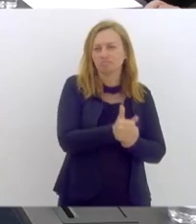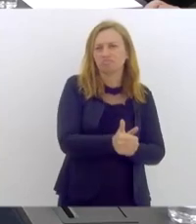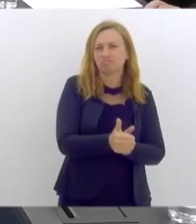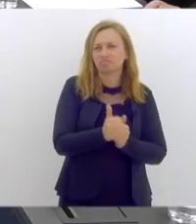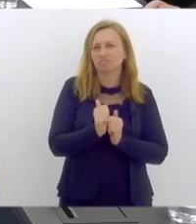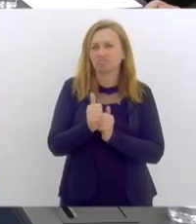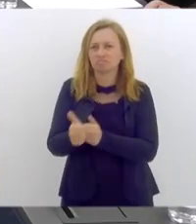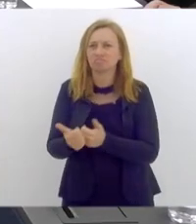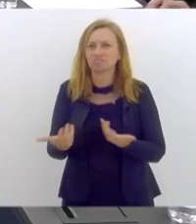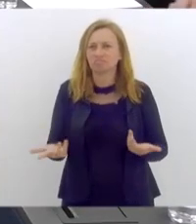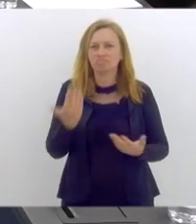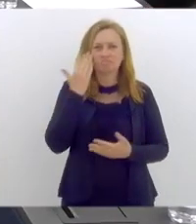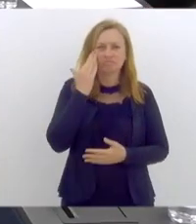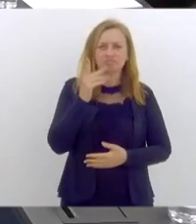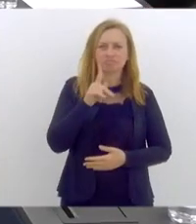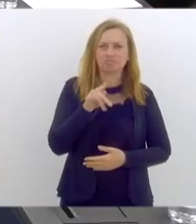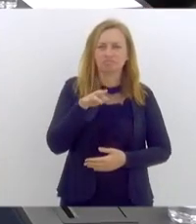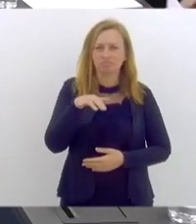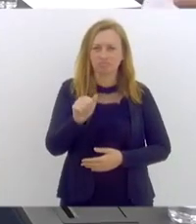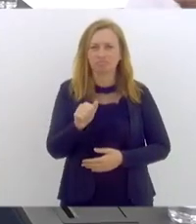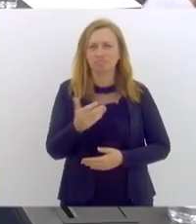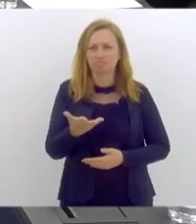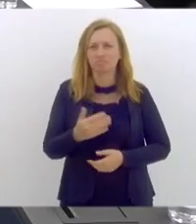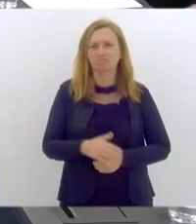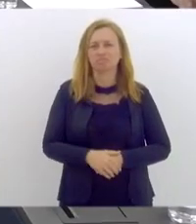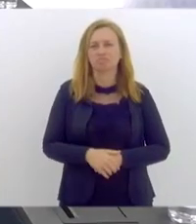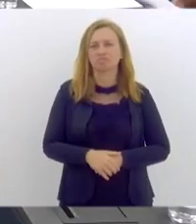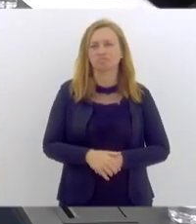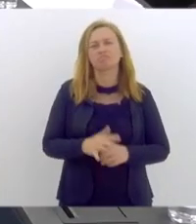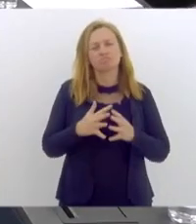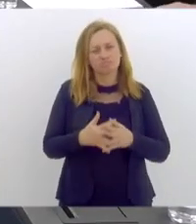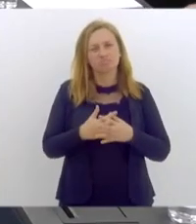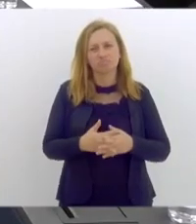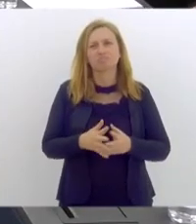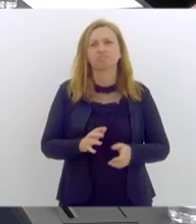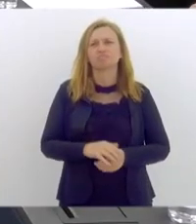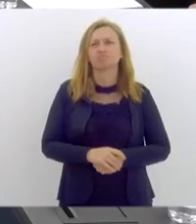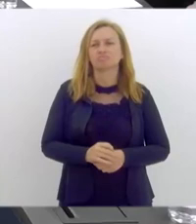entendeu Priscila eu fiquei